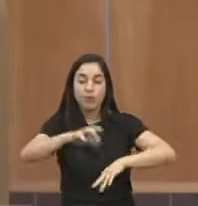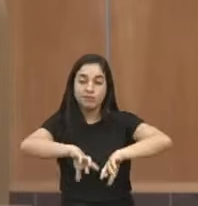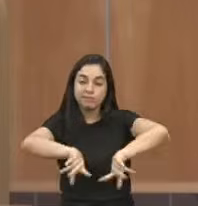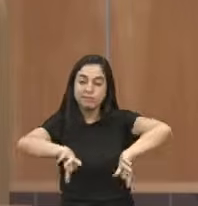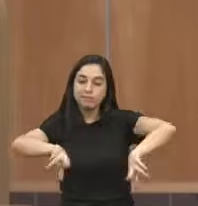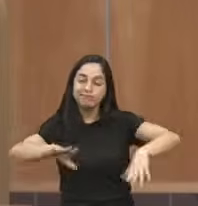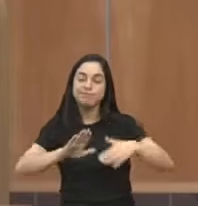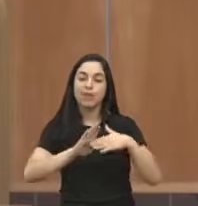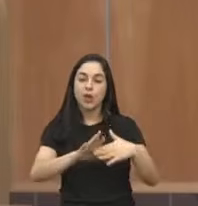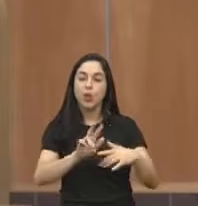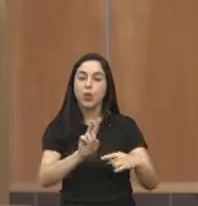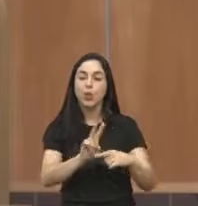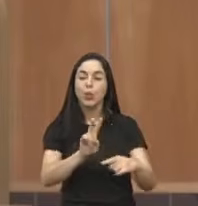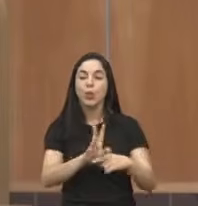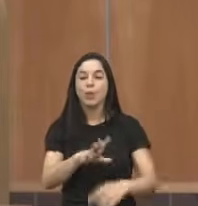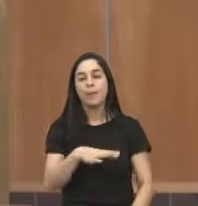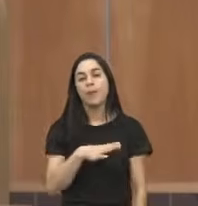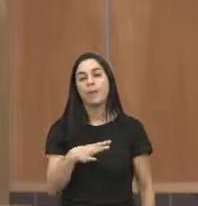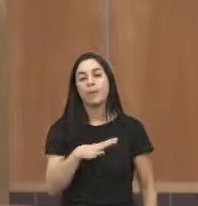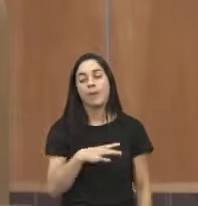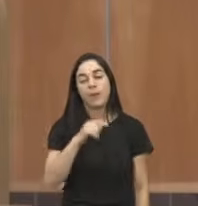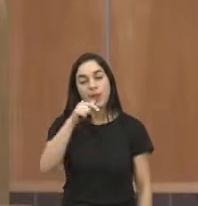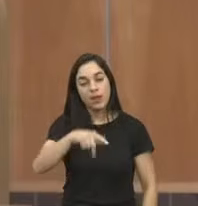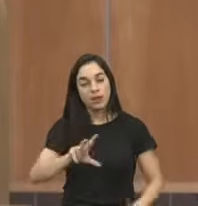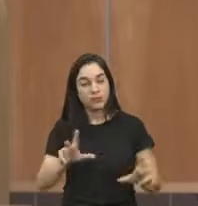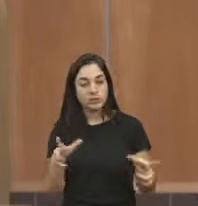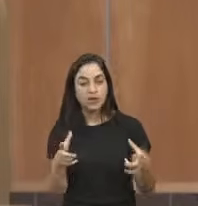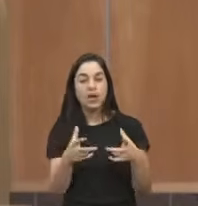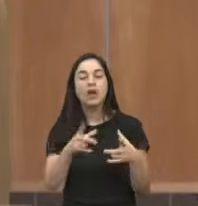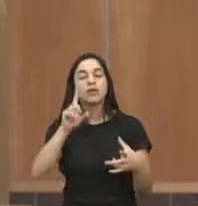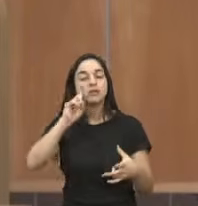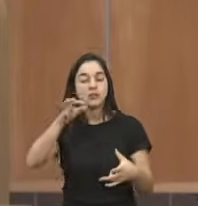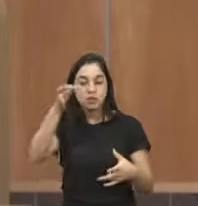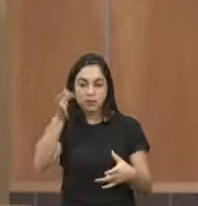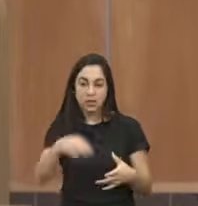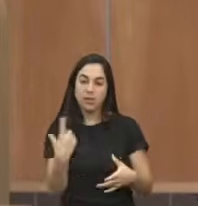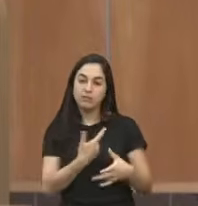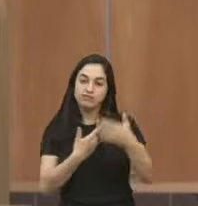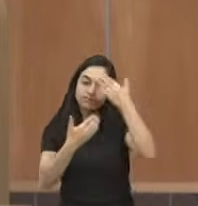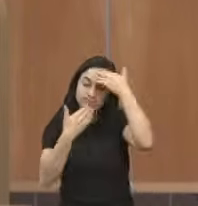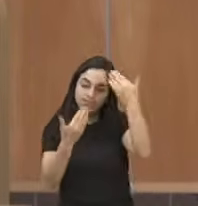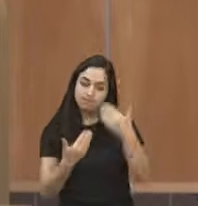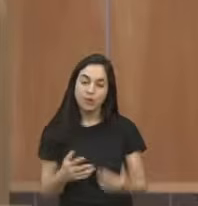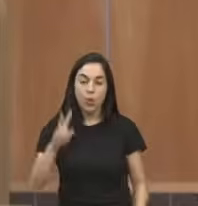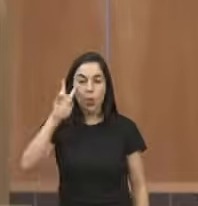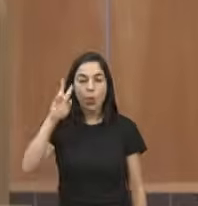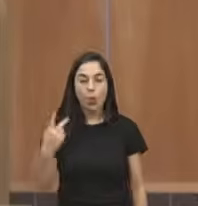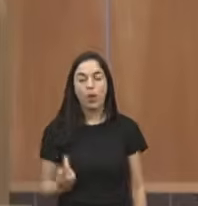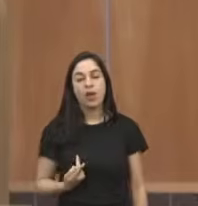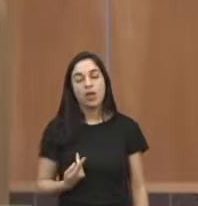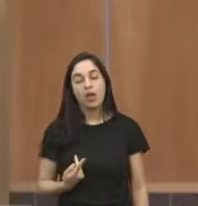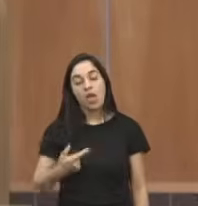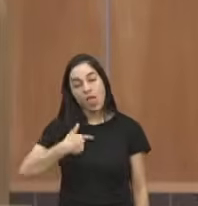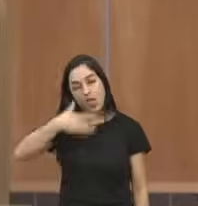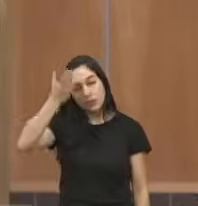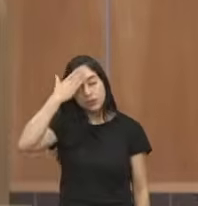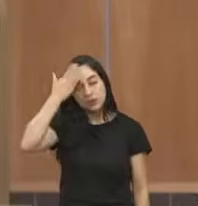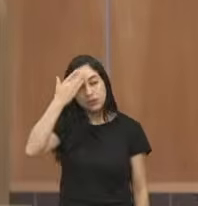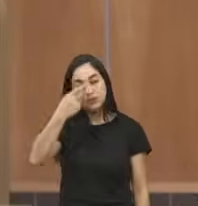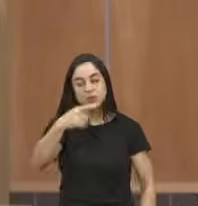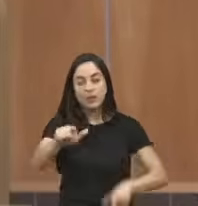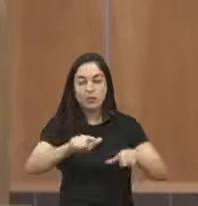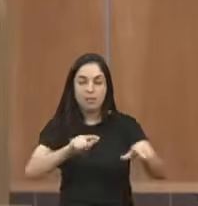pela cidade e que somente nessa casa que tem um reconhecimento. Então vocês podem contar comigo, eu sei que o trabalho de vocês é nobre, é um